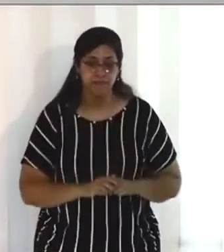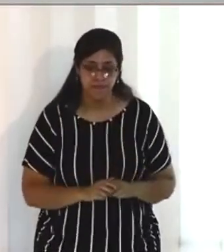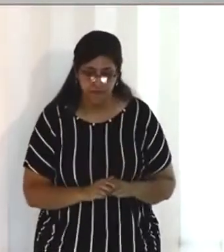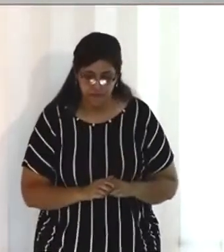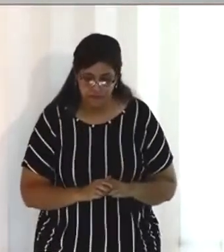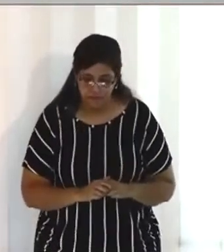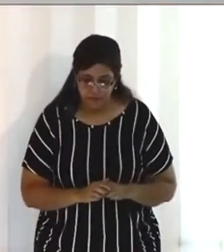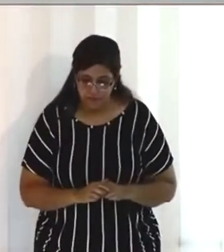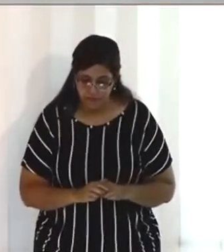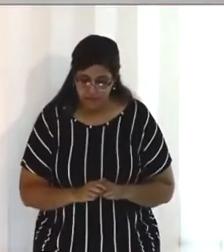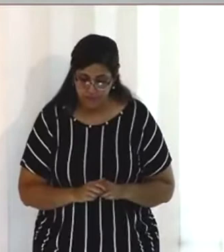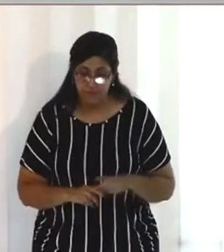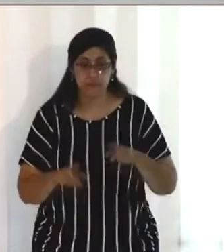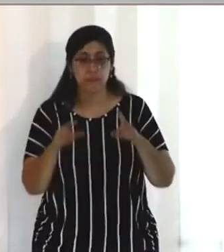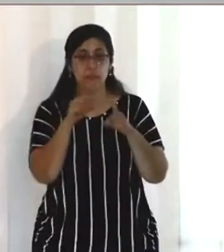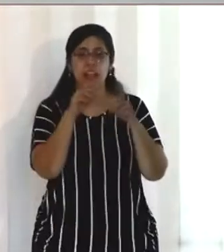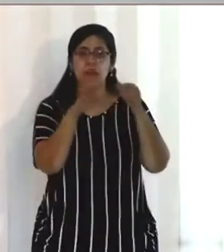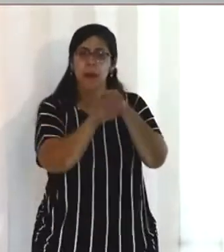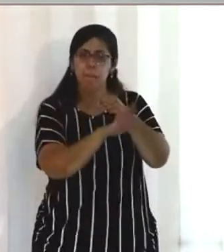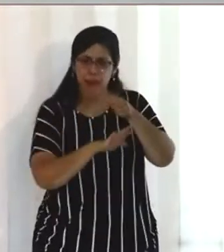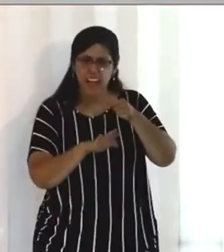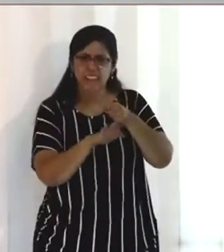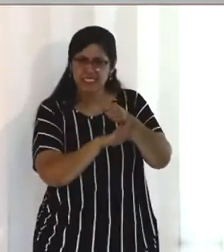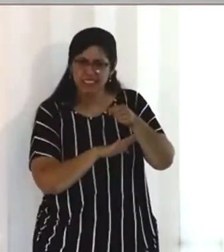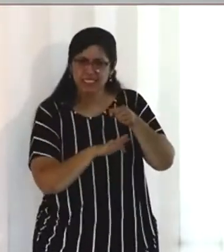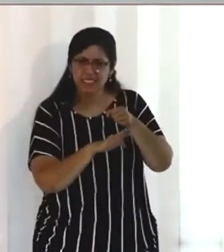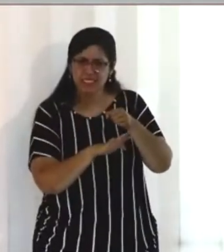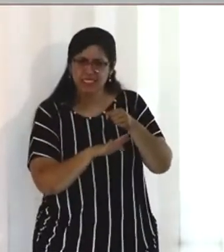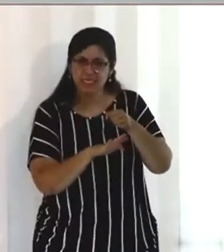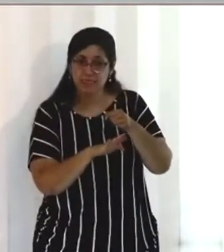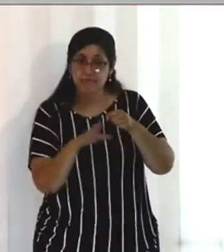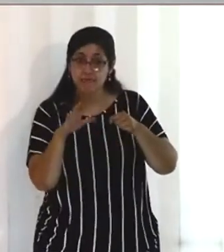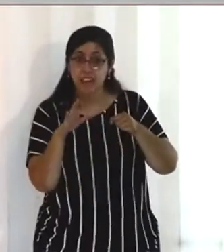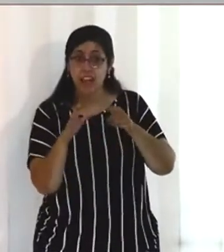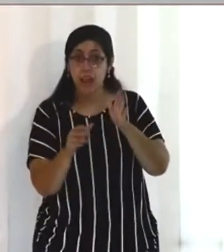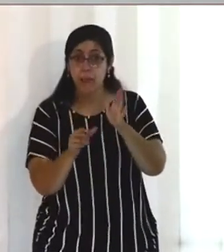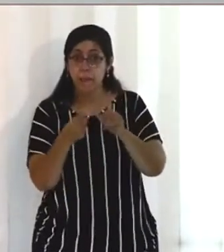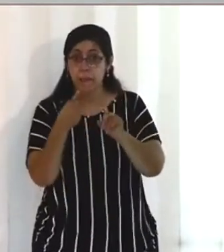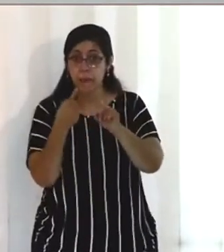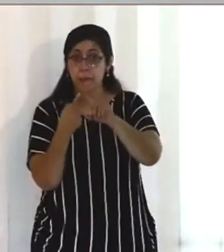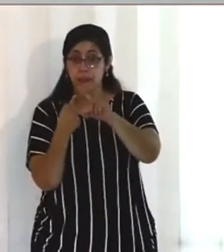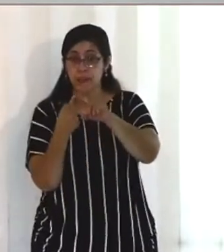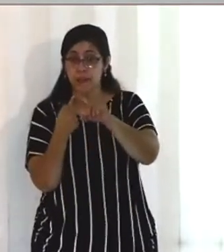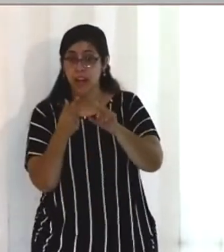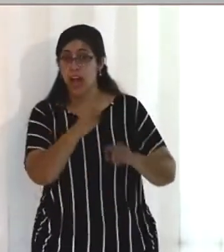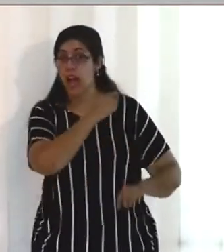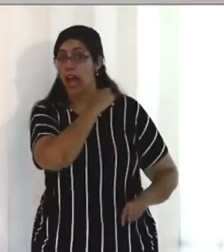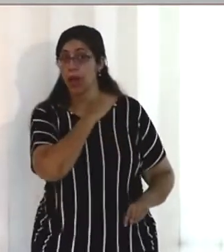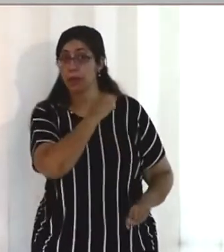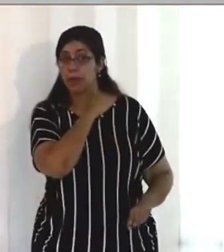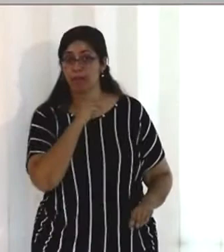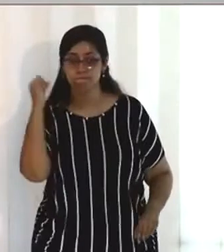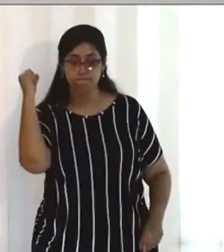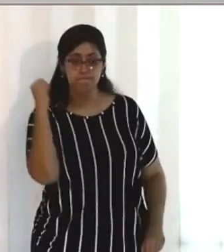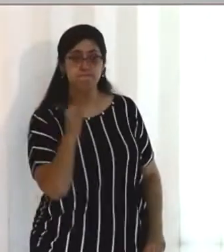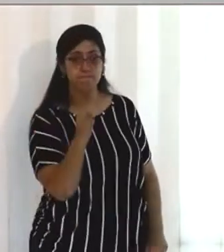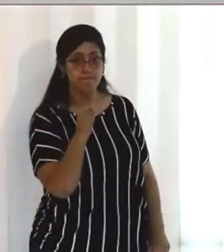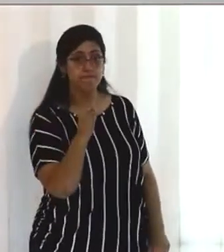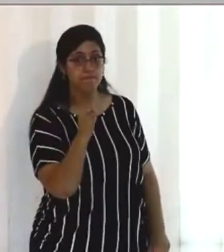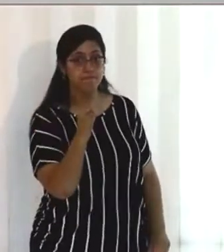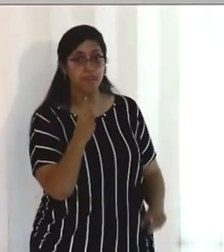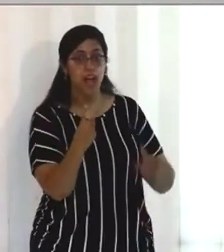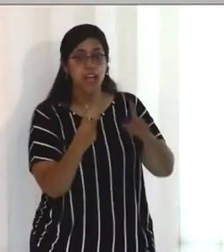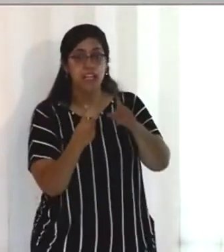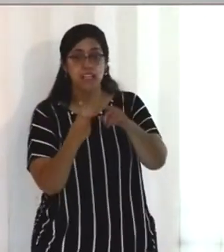foi consagração. A palavra de fundo para a idolatria que está no coração do homem, que cria ídolos o